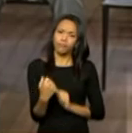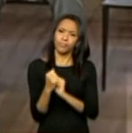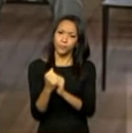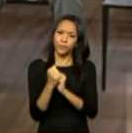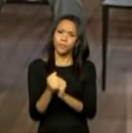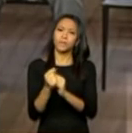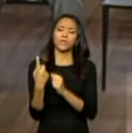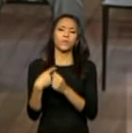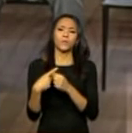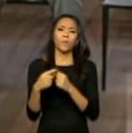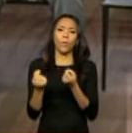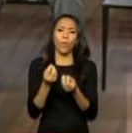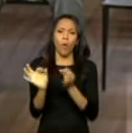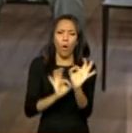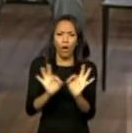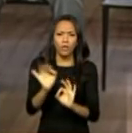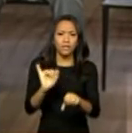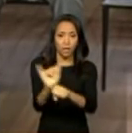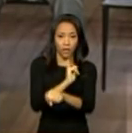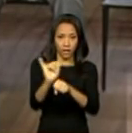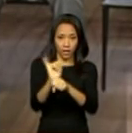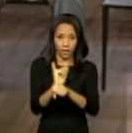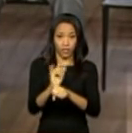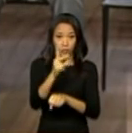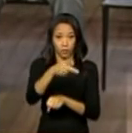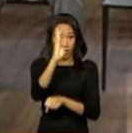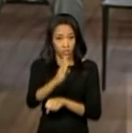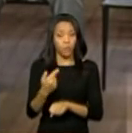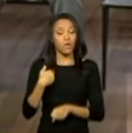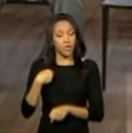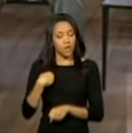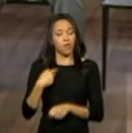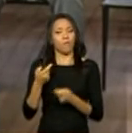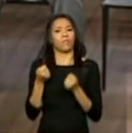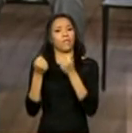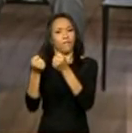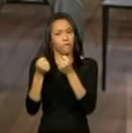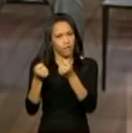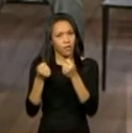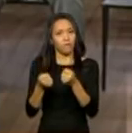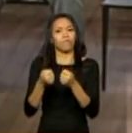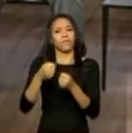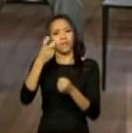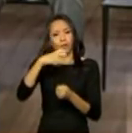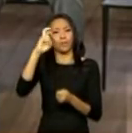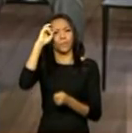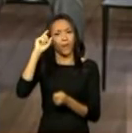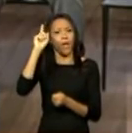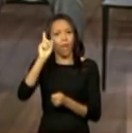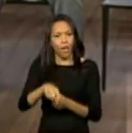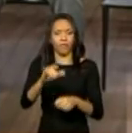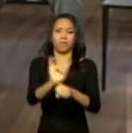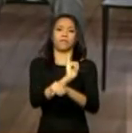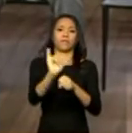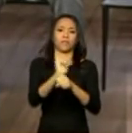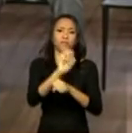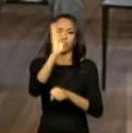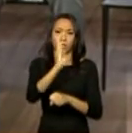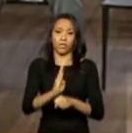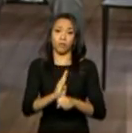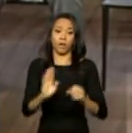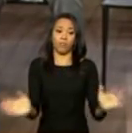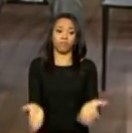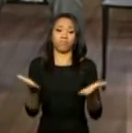questões estratégicas do Brasil. E eu defendo que a cultura é uma dimensão estratégica do Brasil e garantir o desenvolvimento